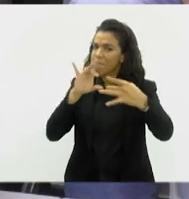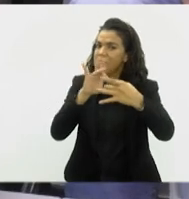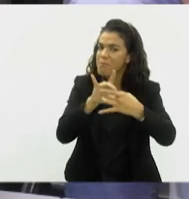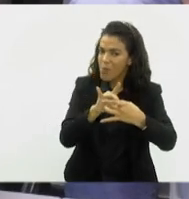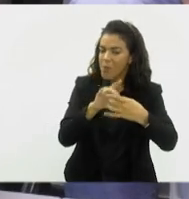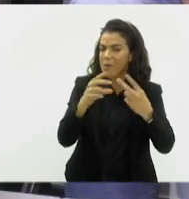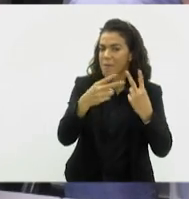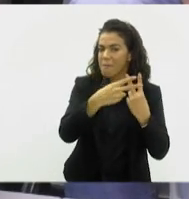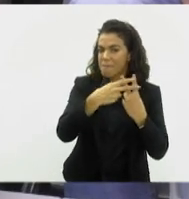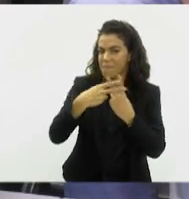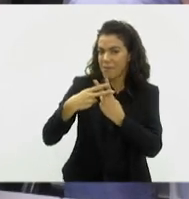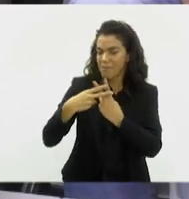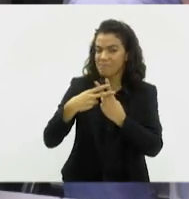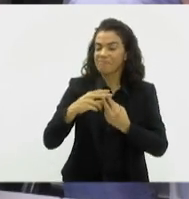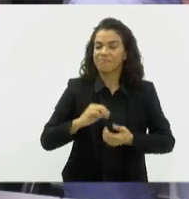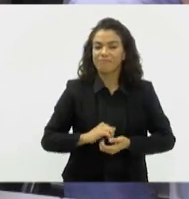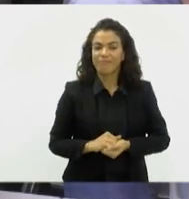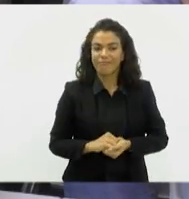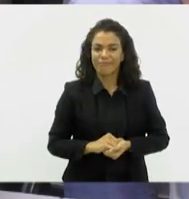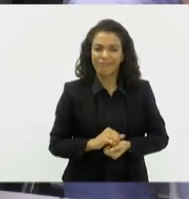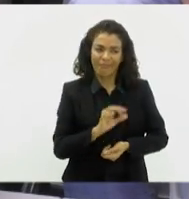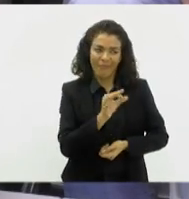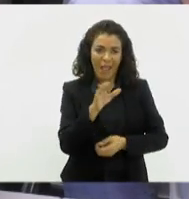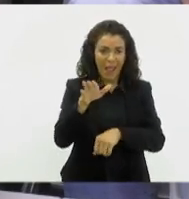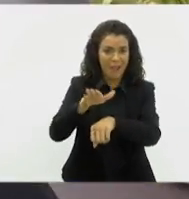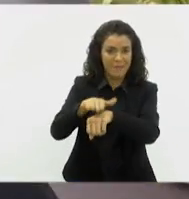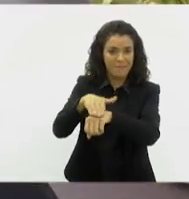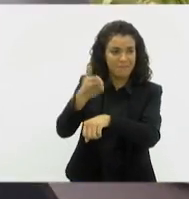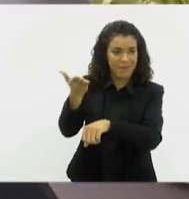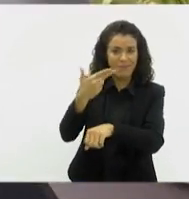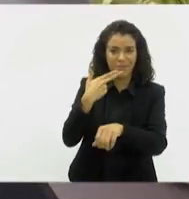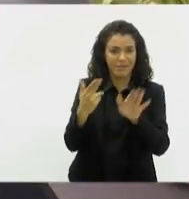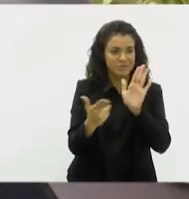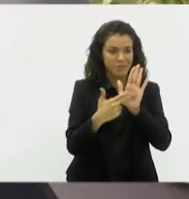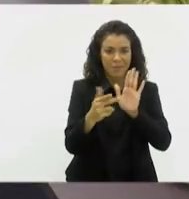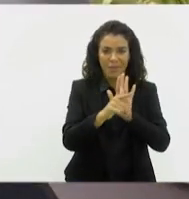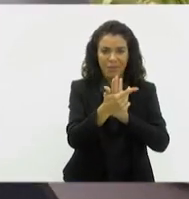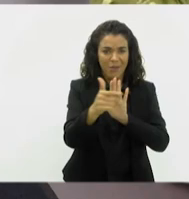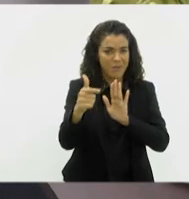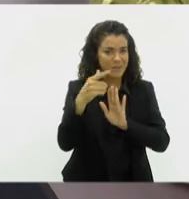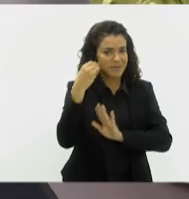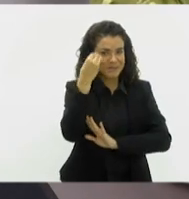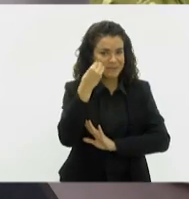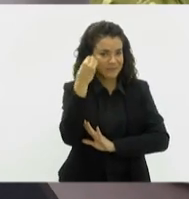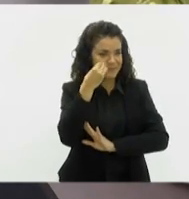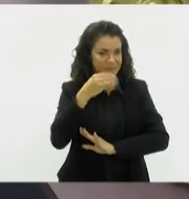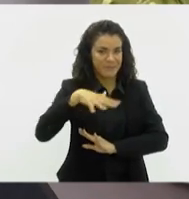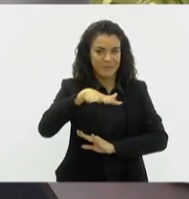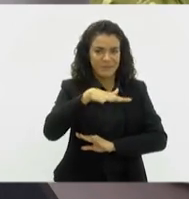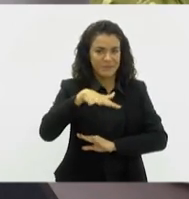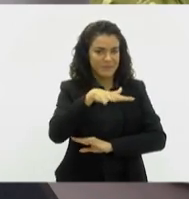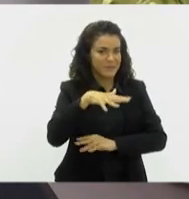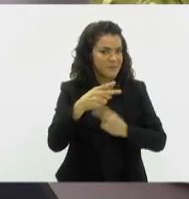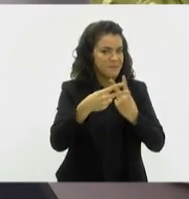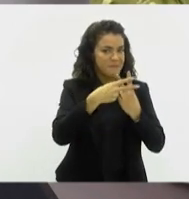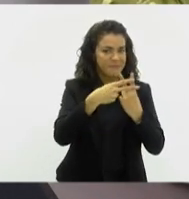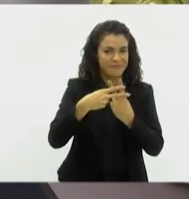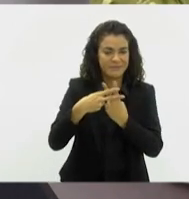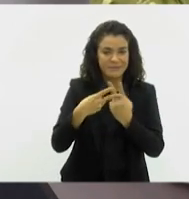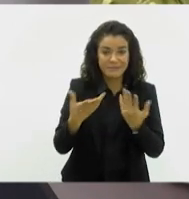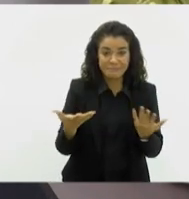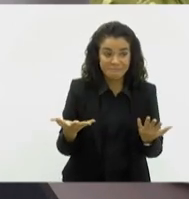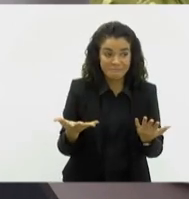à privação de liberdade. Pois é, ela própria fala e admite que não tem qualquer experiência no ambiente de privação de liberdade.